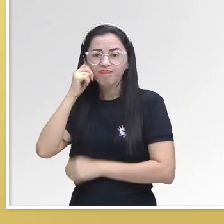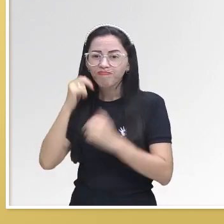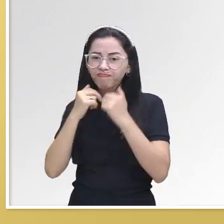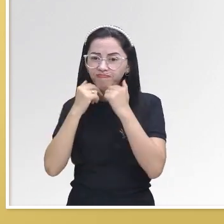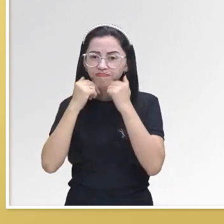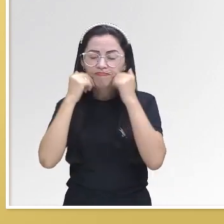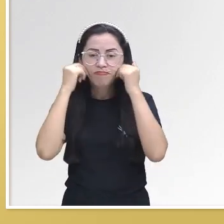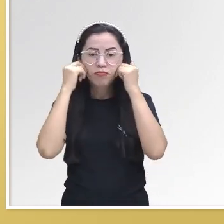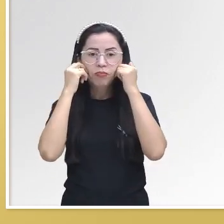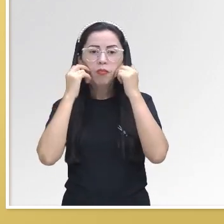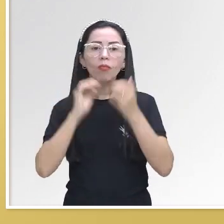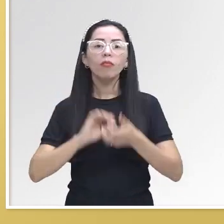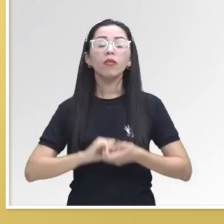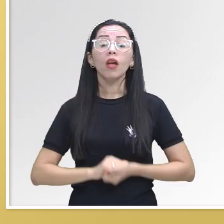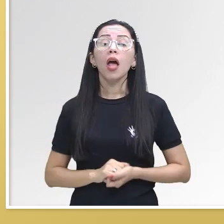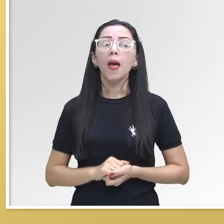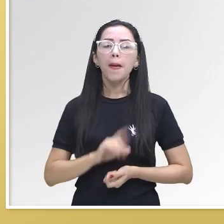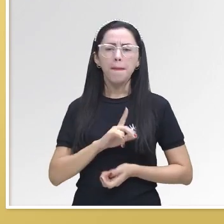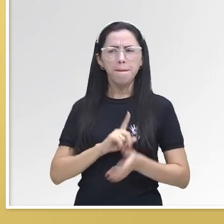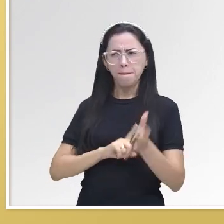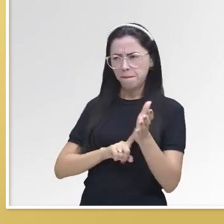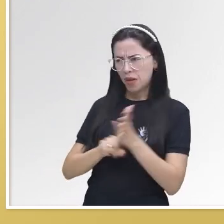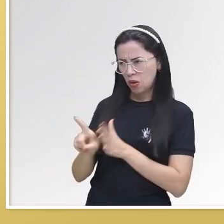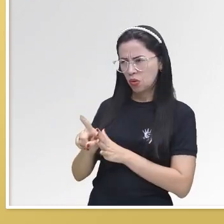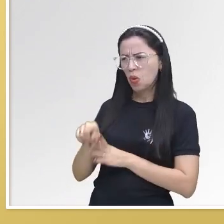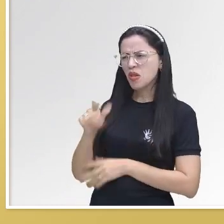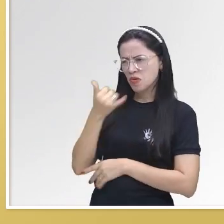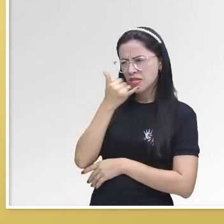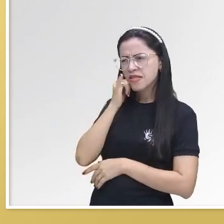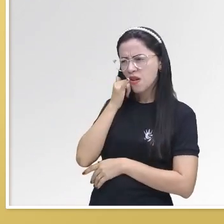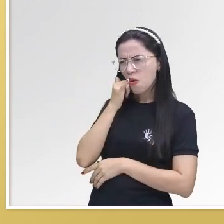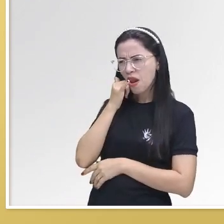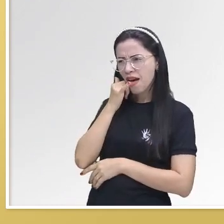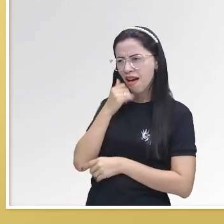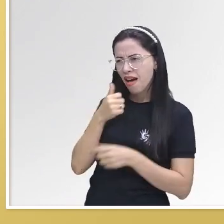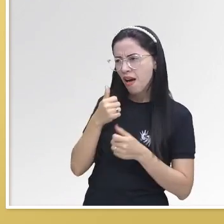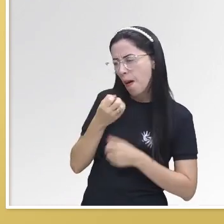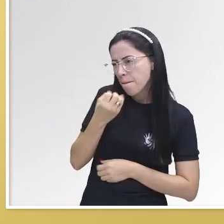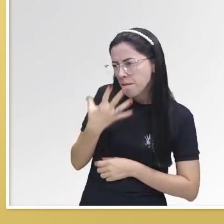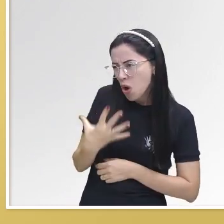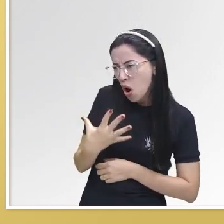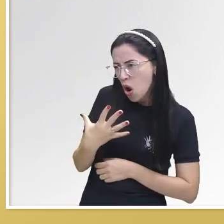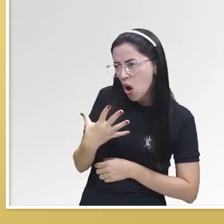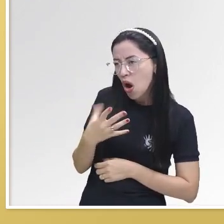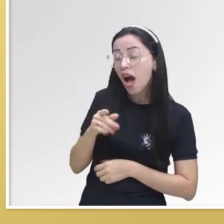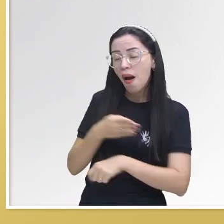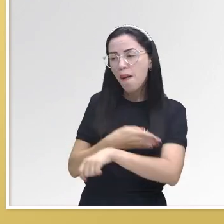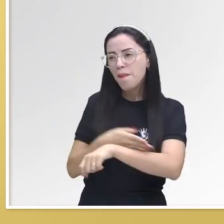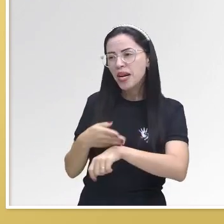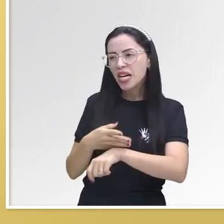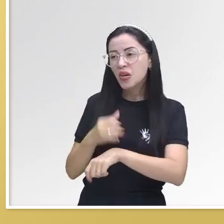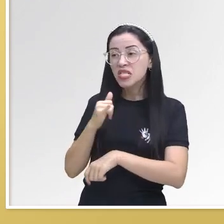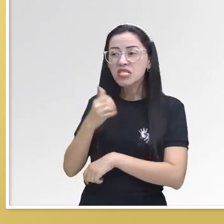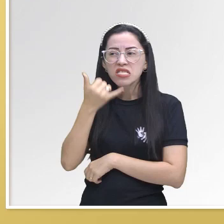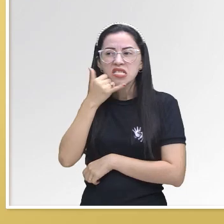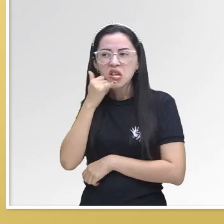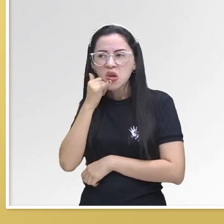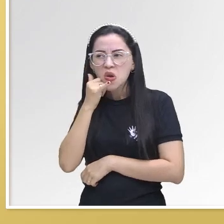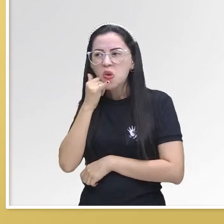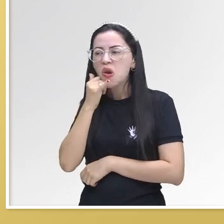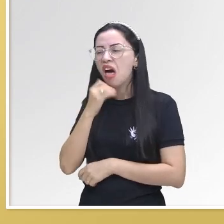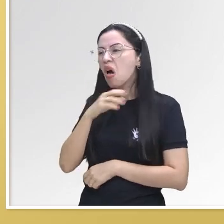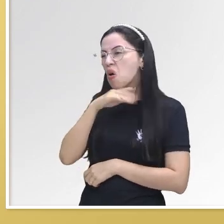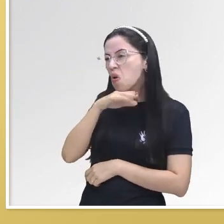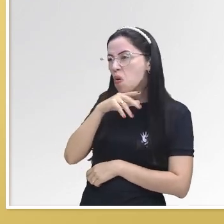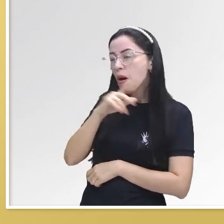Seu celular funciona? É branco. Se não funciona, é preto. Saquinho de supermercado? É branco. O de